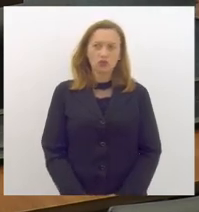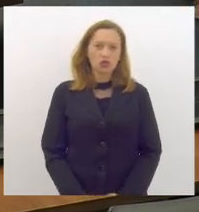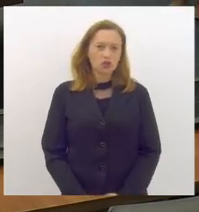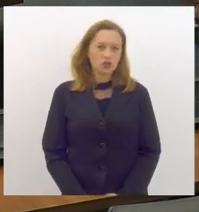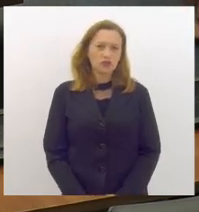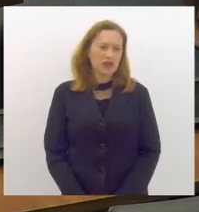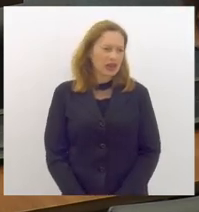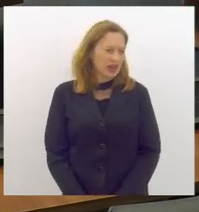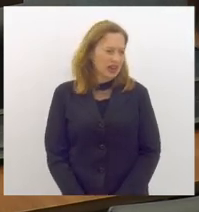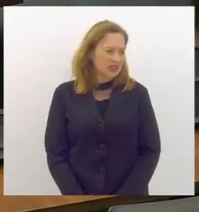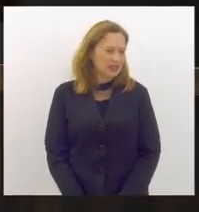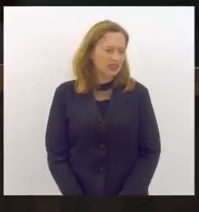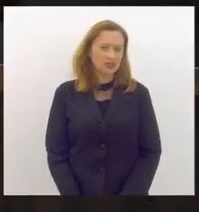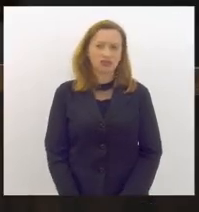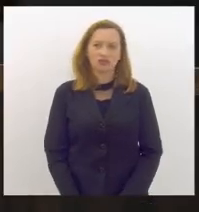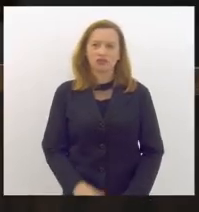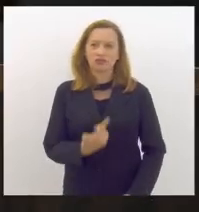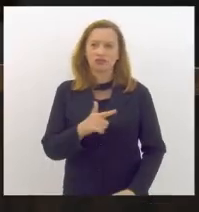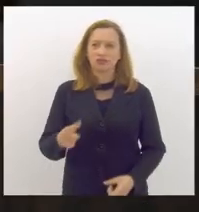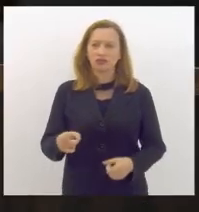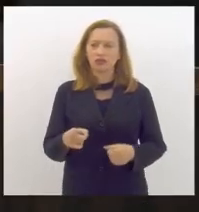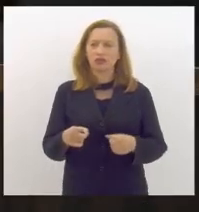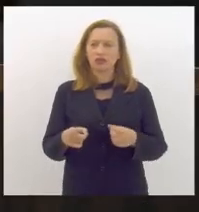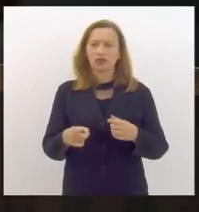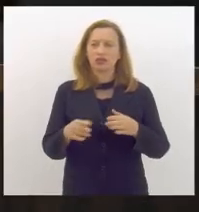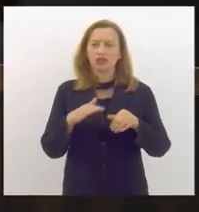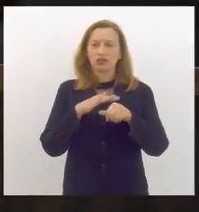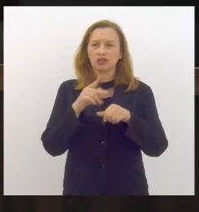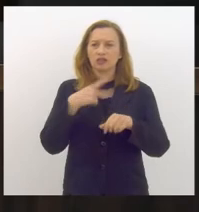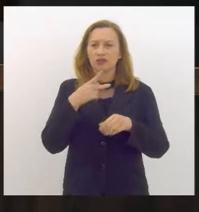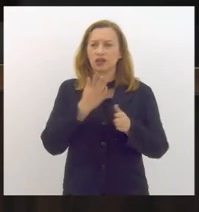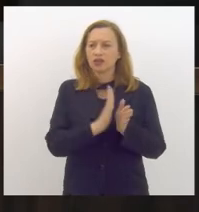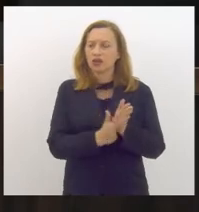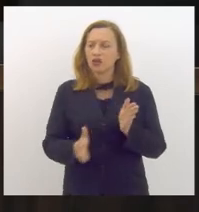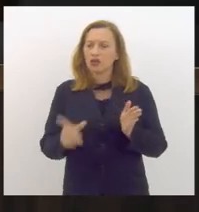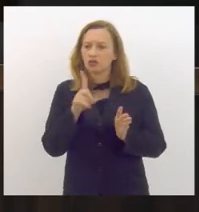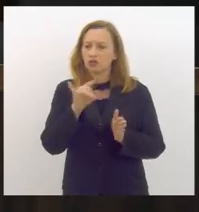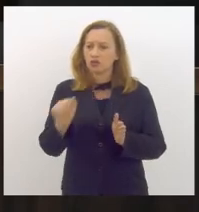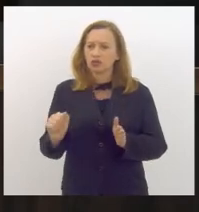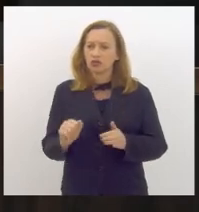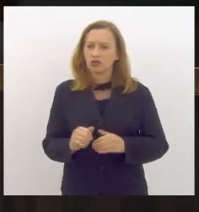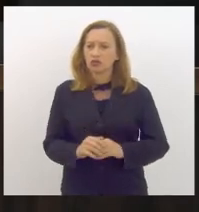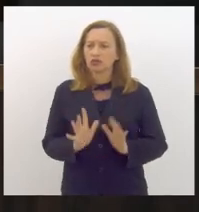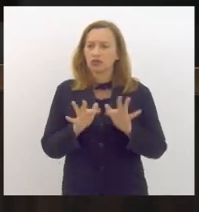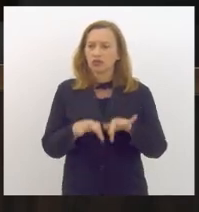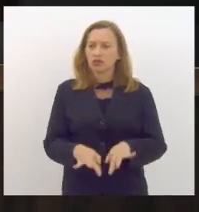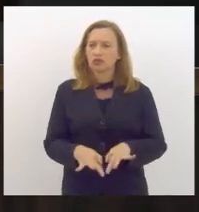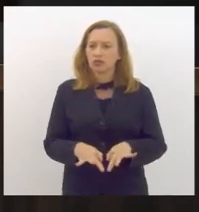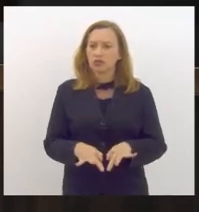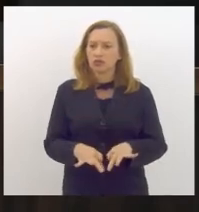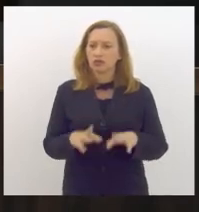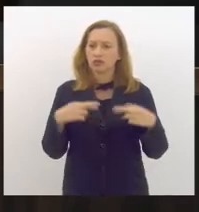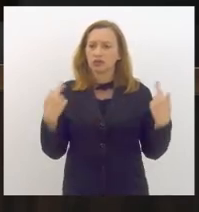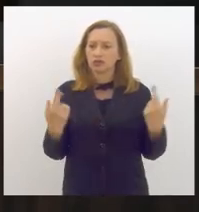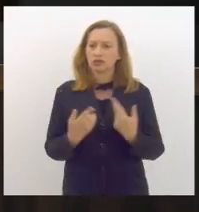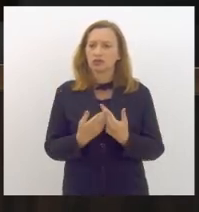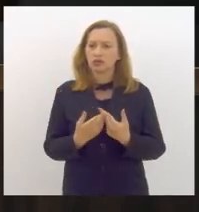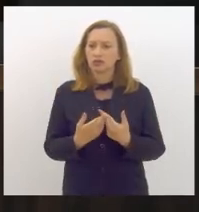Renata. Não havendo mais nada a ser tratado na ordem do dia, está encerrada